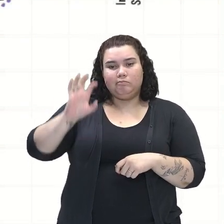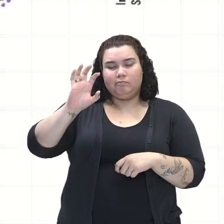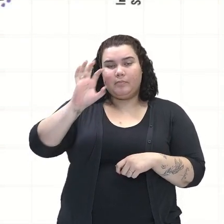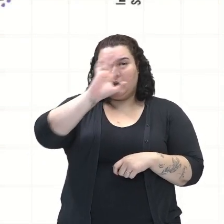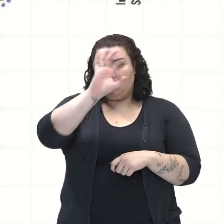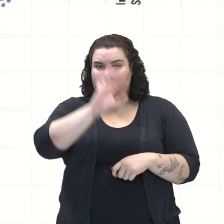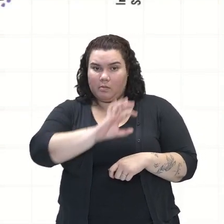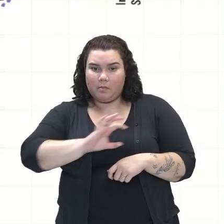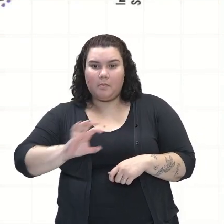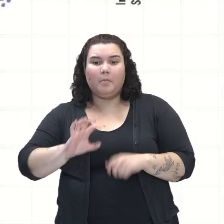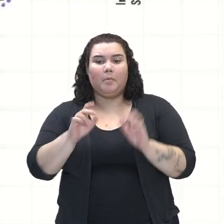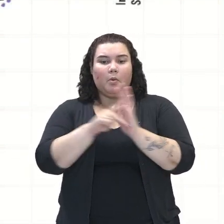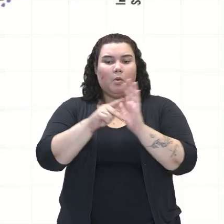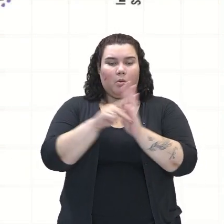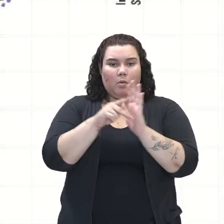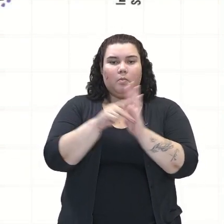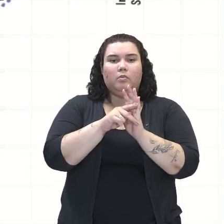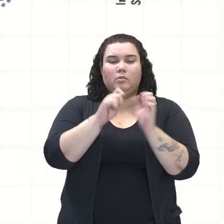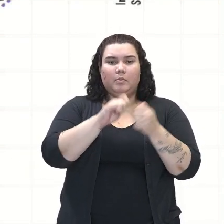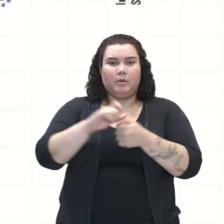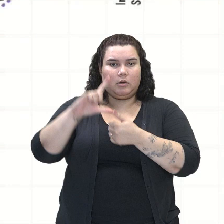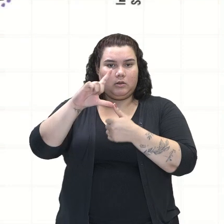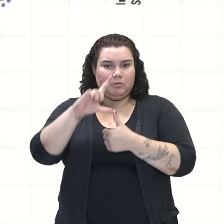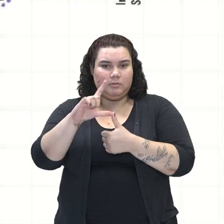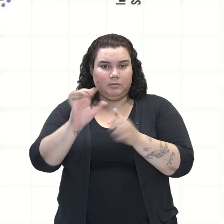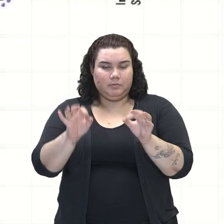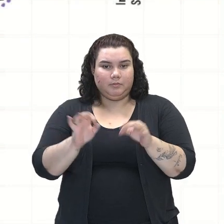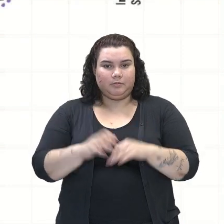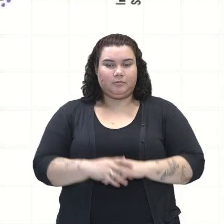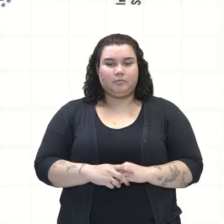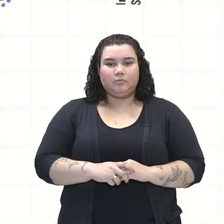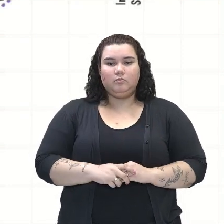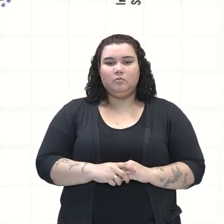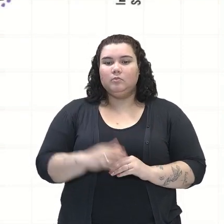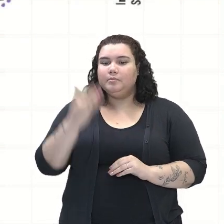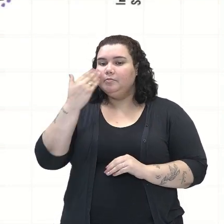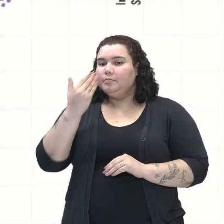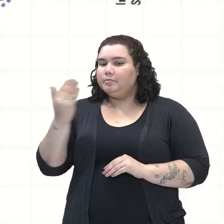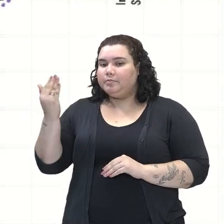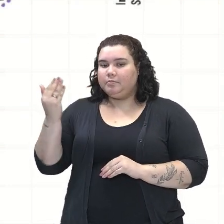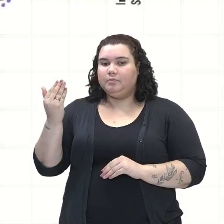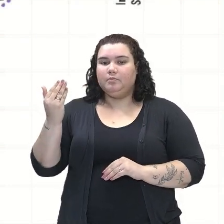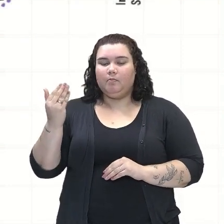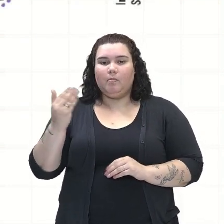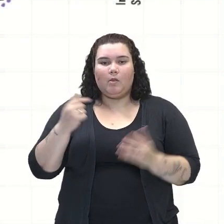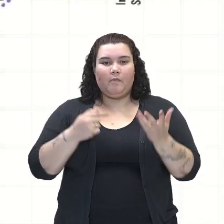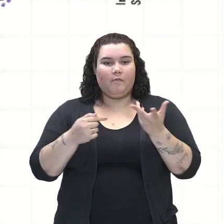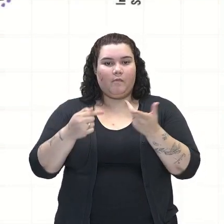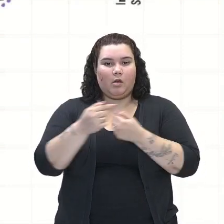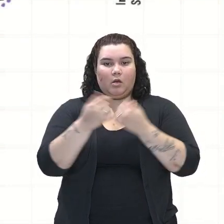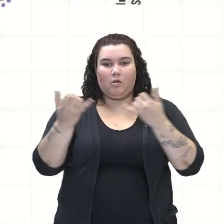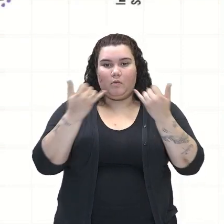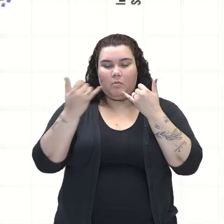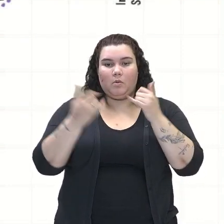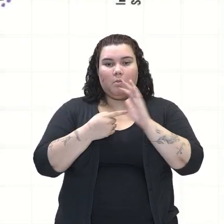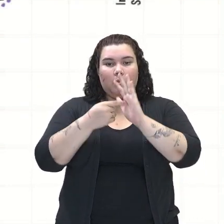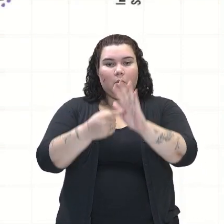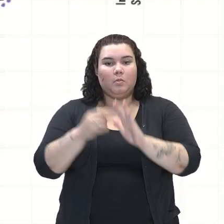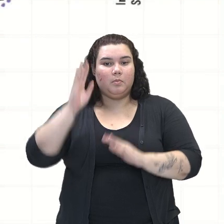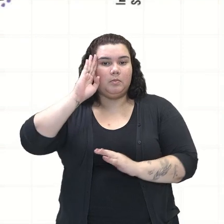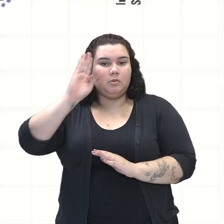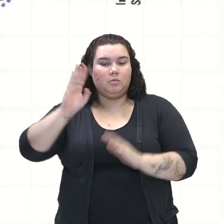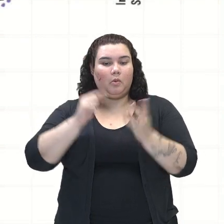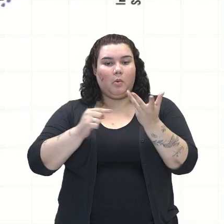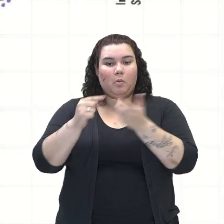e energéticos na América Latina, certo? Bem, temos um mapa aqui com muitas informações e eu vou destacar as principais aqui